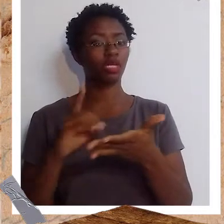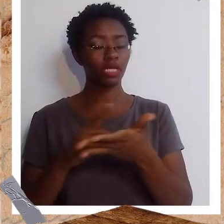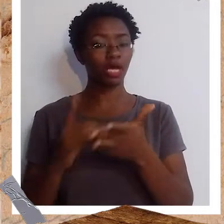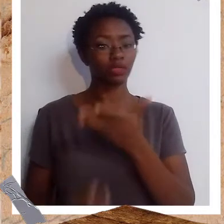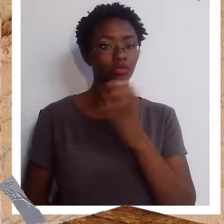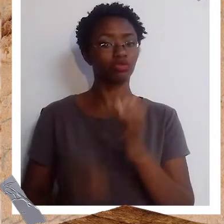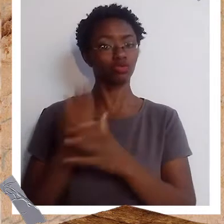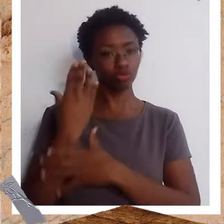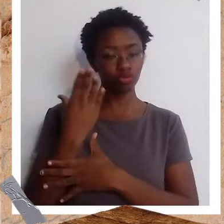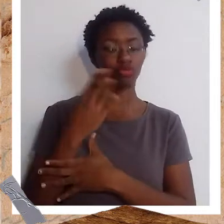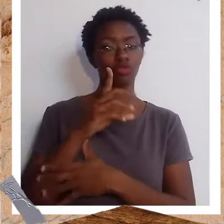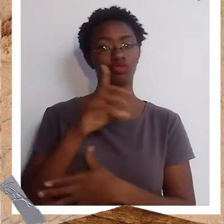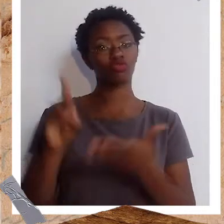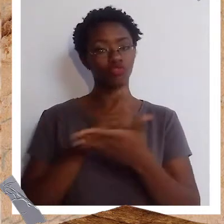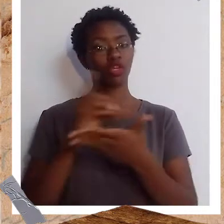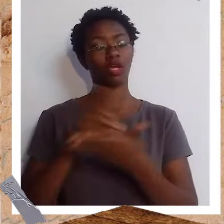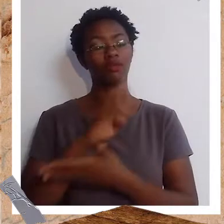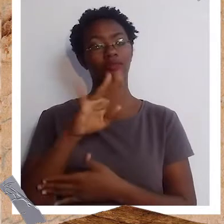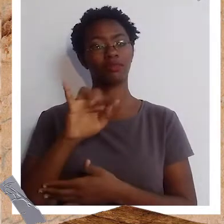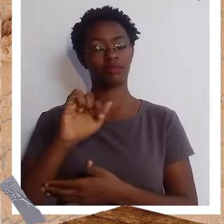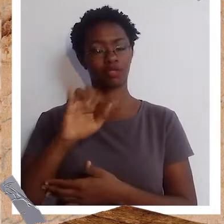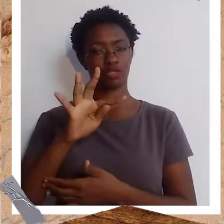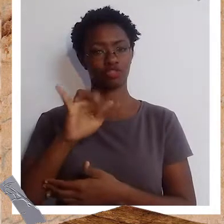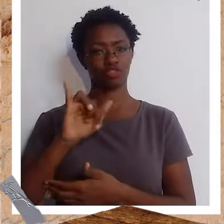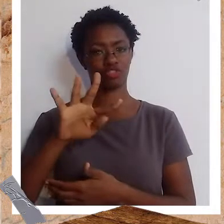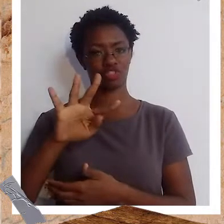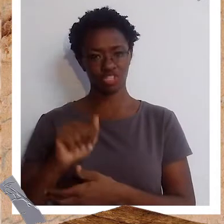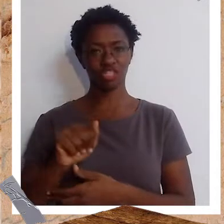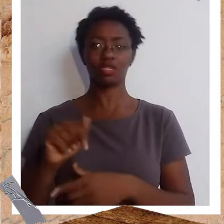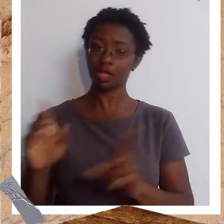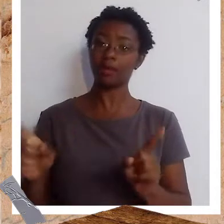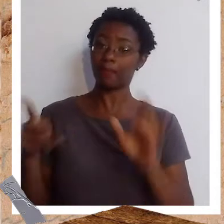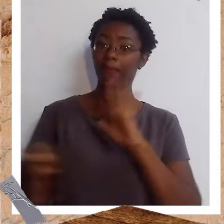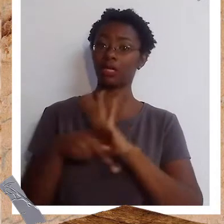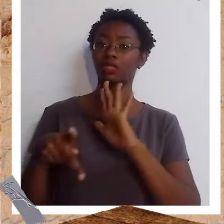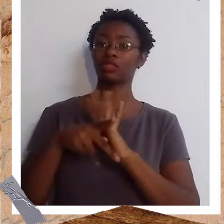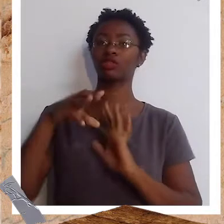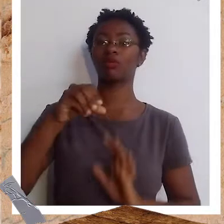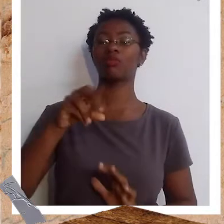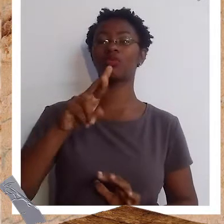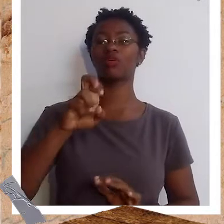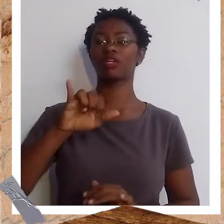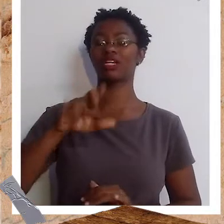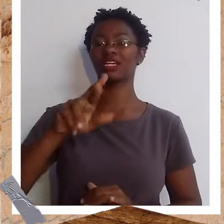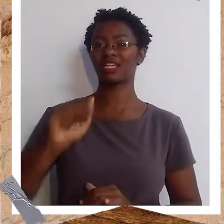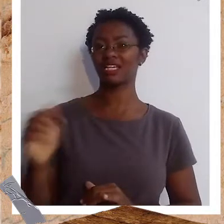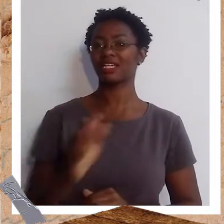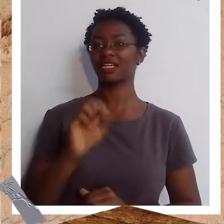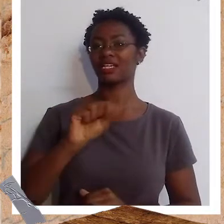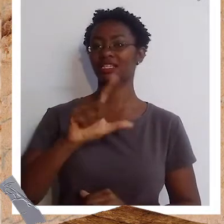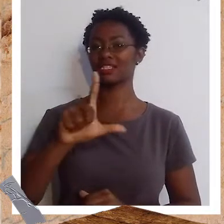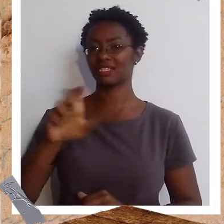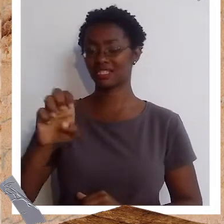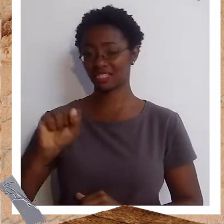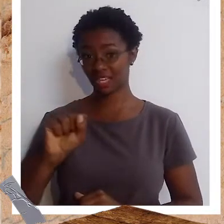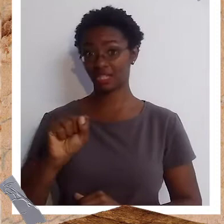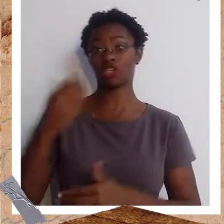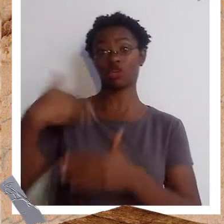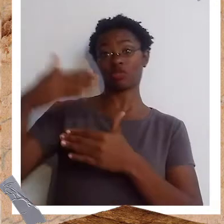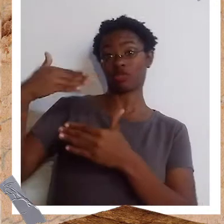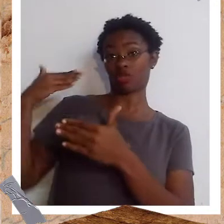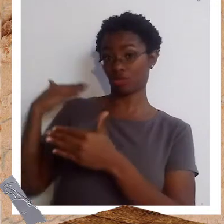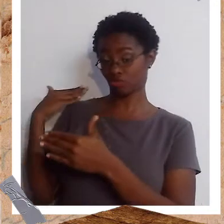que deram parte à origem do Diário de Bitita, que hoje estão em posse do Instituto Moreira Salles, podemos contrastar entre o que foi